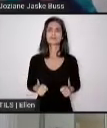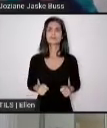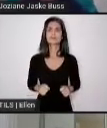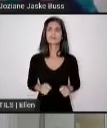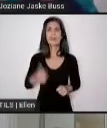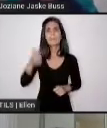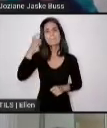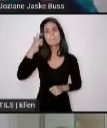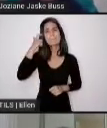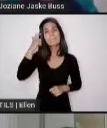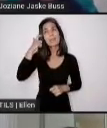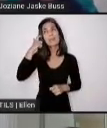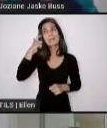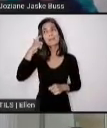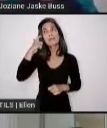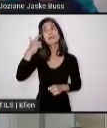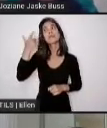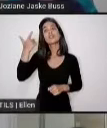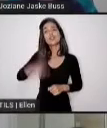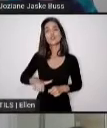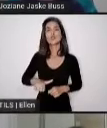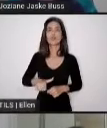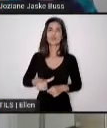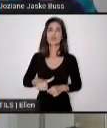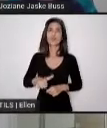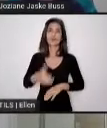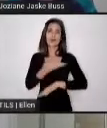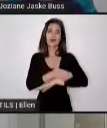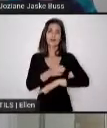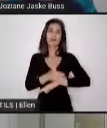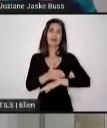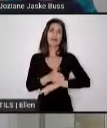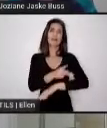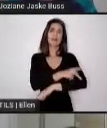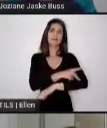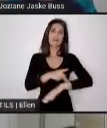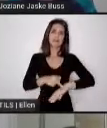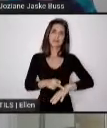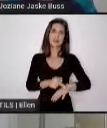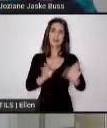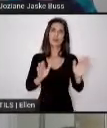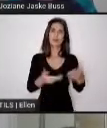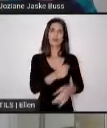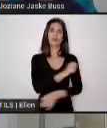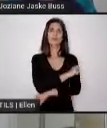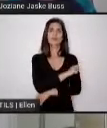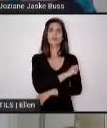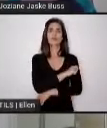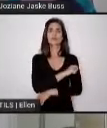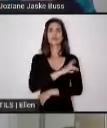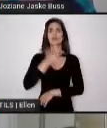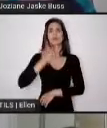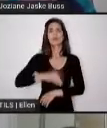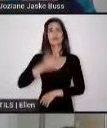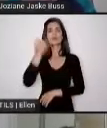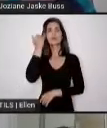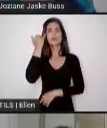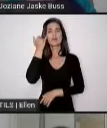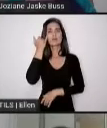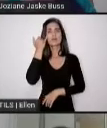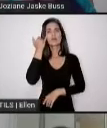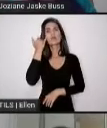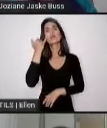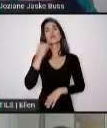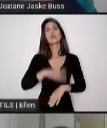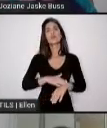repensar as nossas práticas pedagógicas para estudantes com deficiência intelectual em tempos de educação inclusiva. E